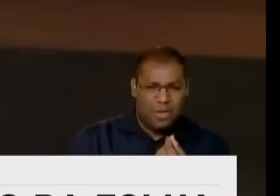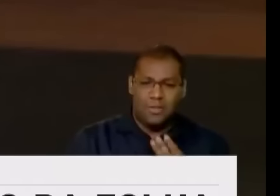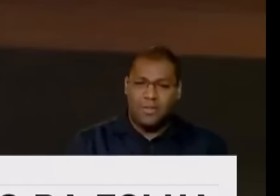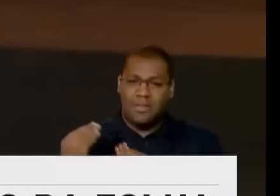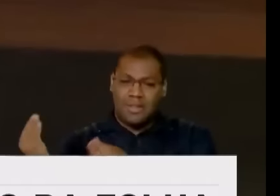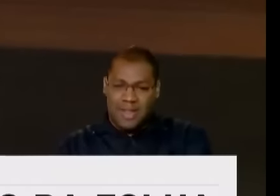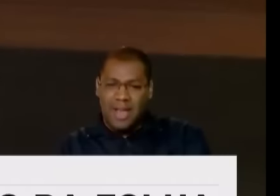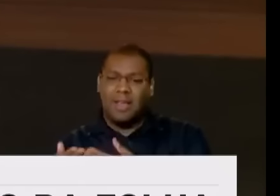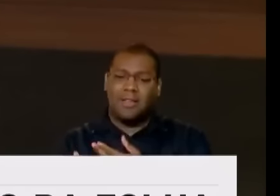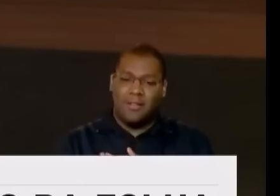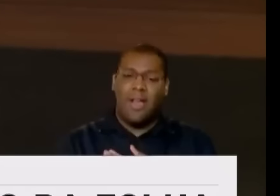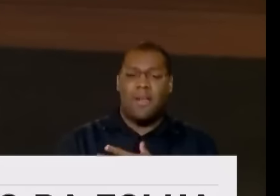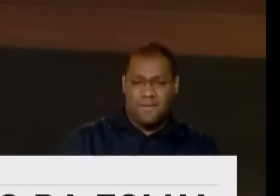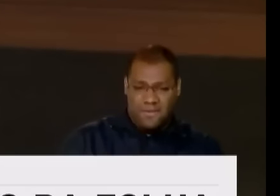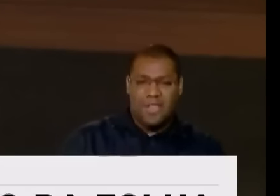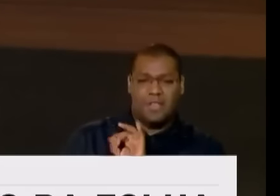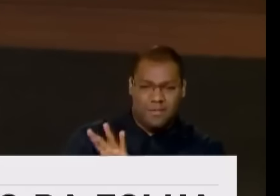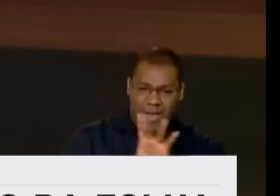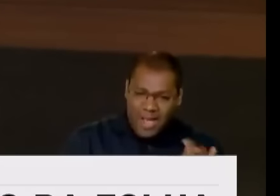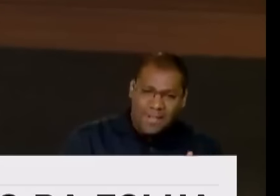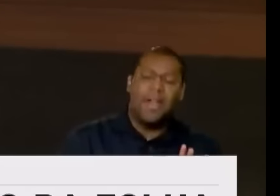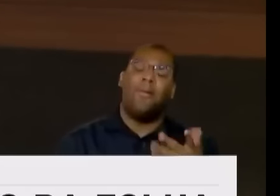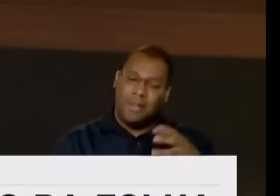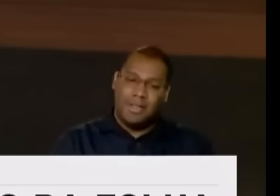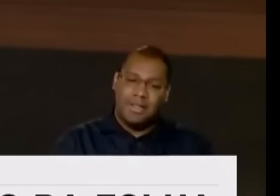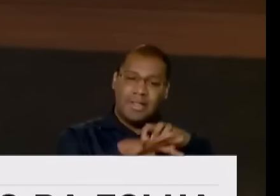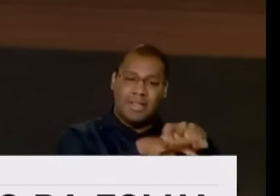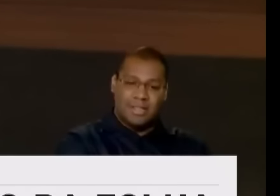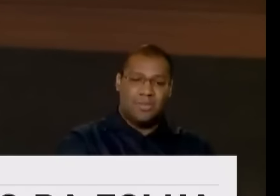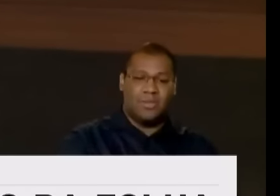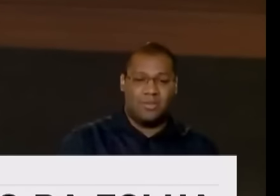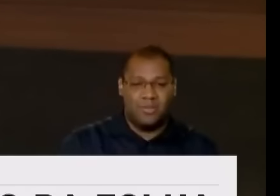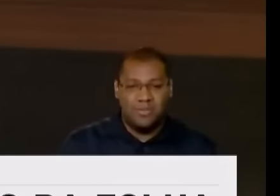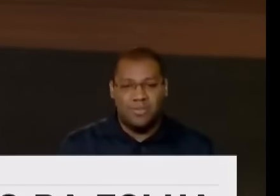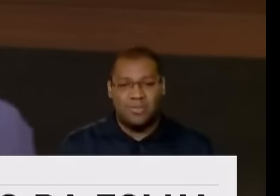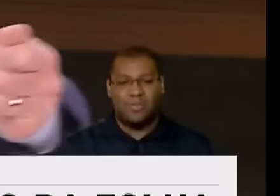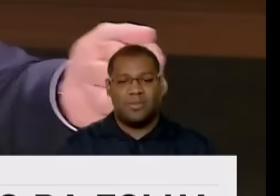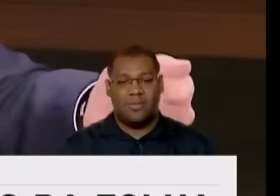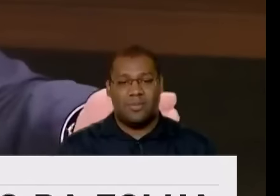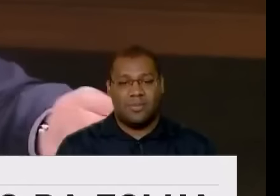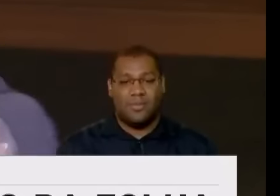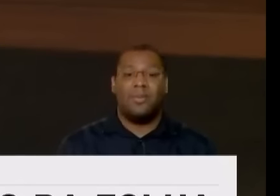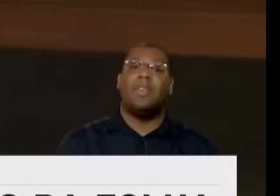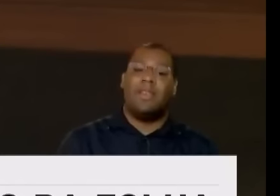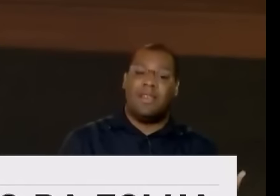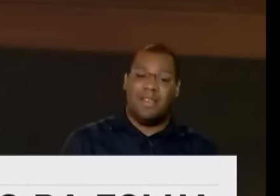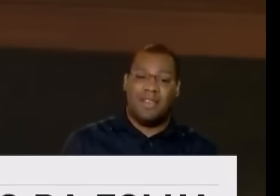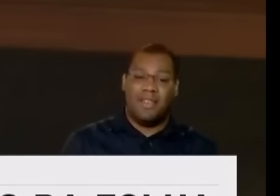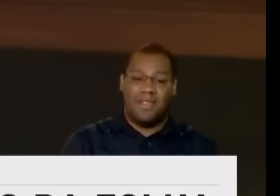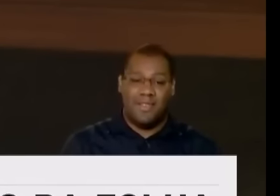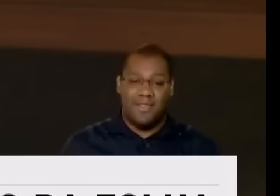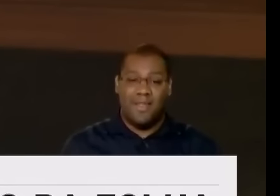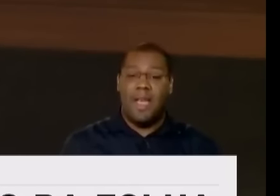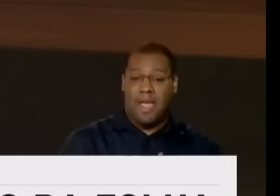transporte mensal, distribuía para cada um. Se sobrasse algum, por mais velha, ela dava dinheiro, isso aqui é para você ir namorar hoje. Como eu era